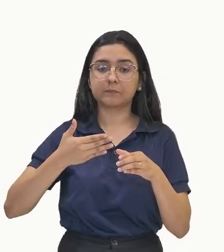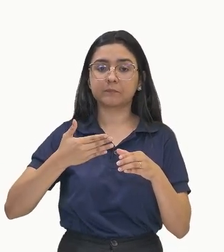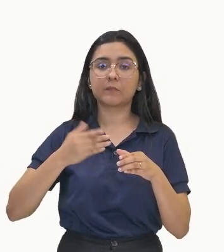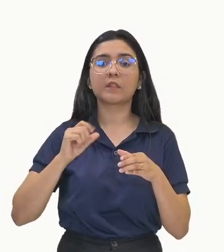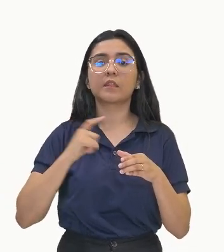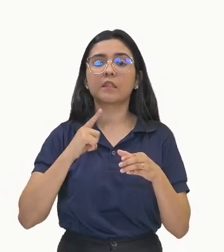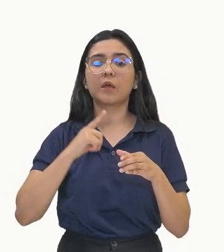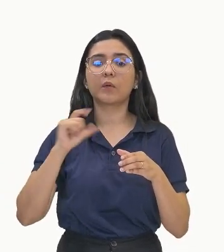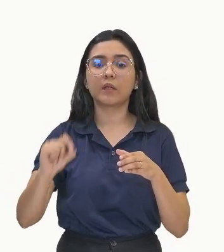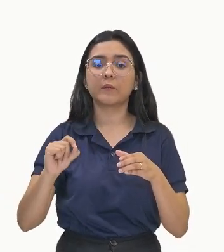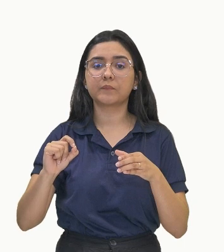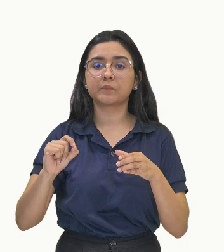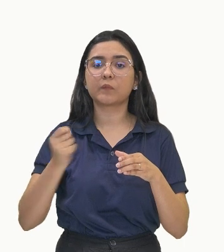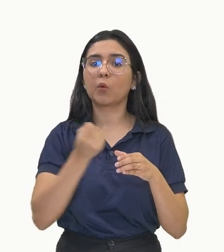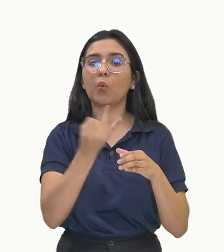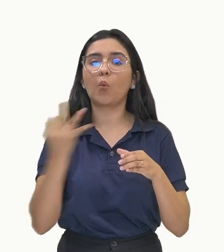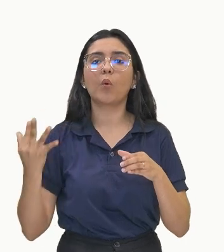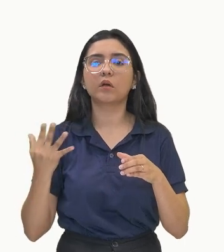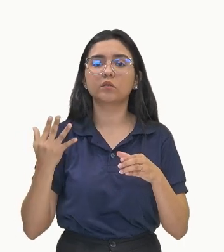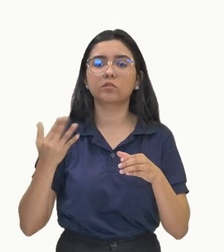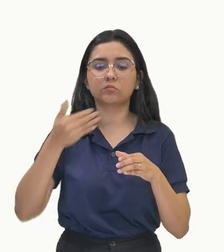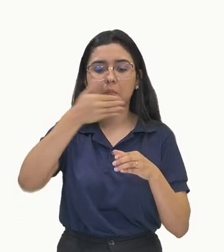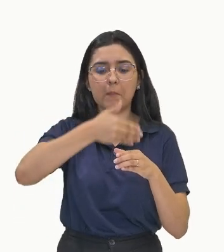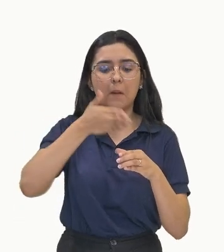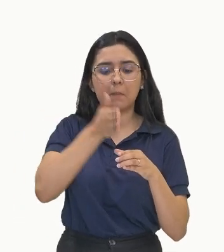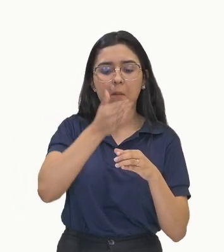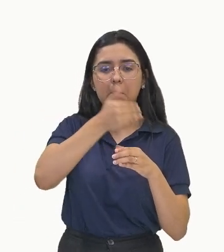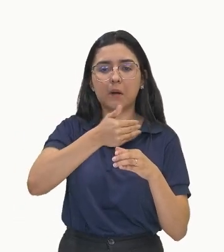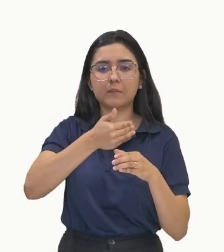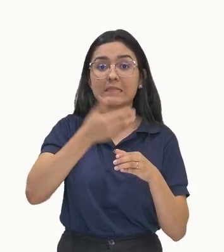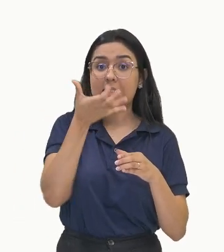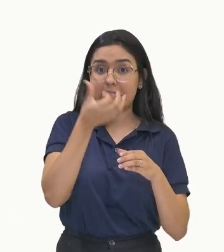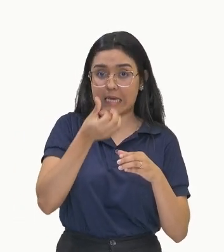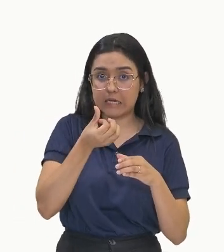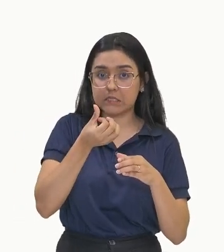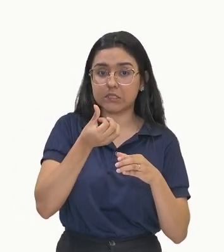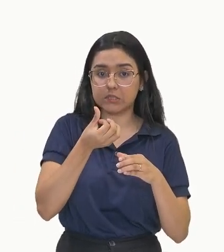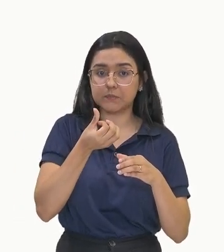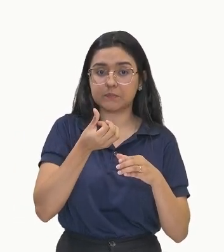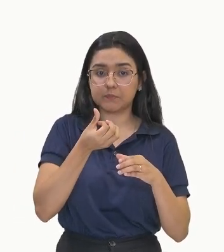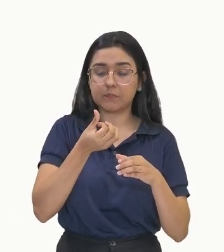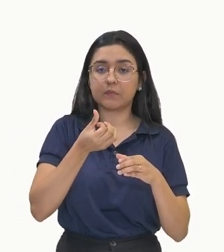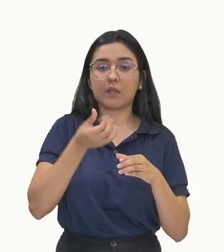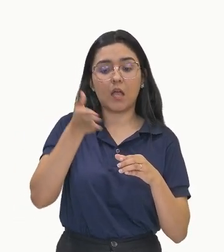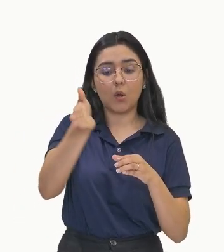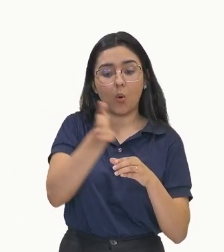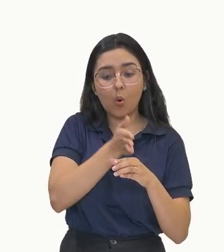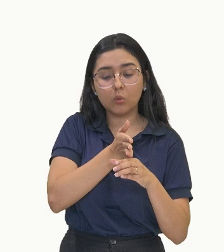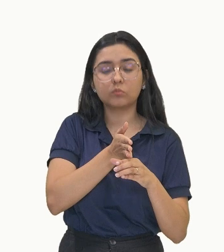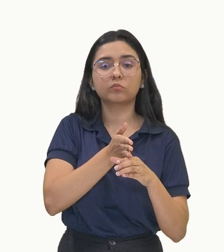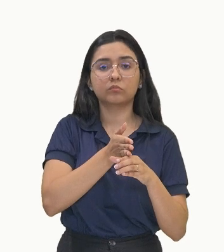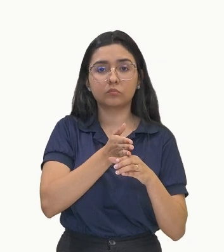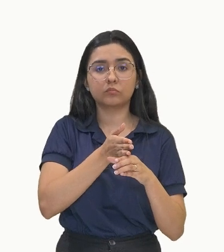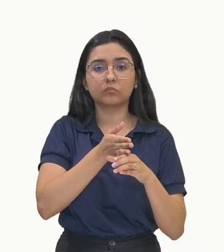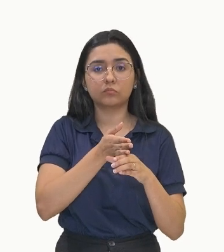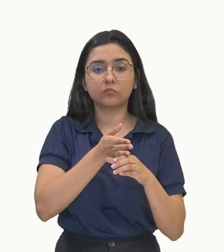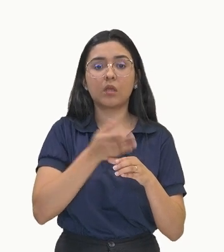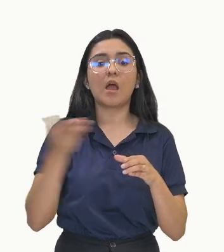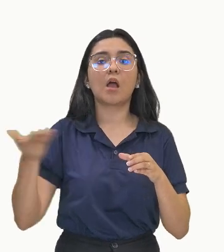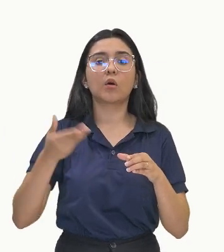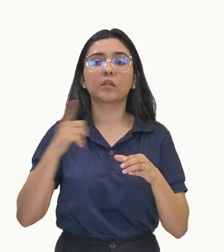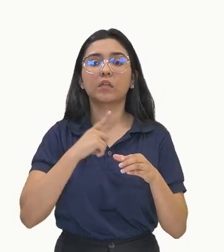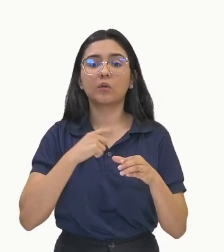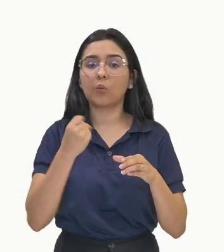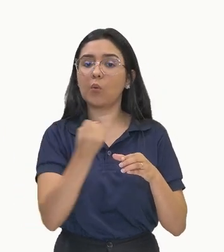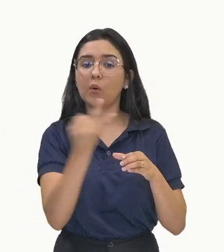ter o quê? 1, 2, 3, 4, 5, 6. Aí faz outro corte. Agora eu